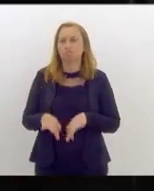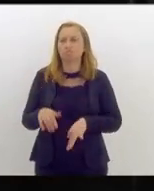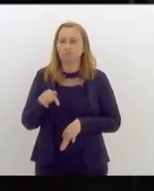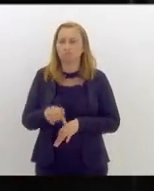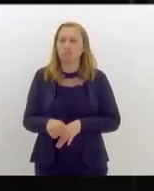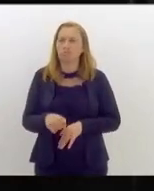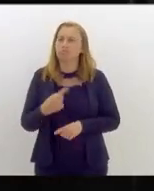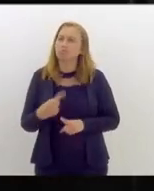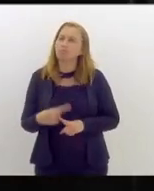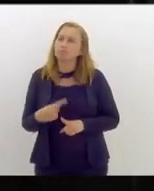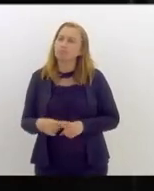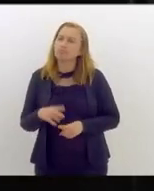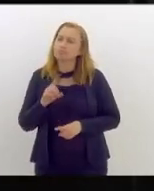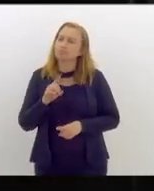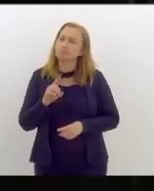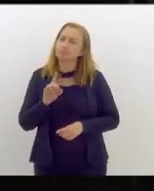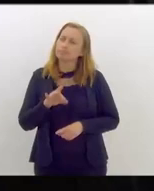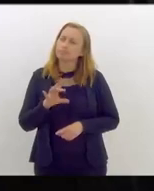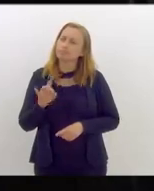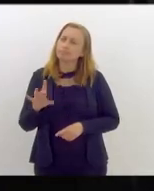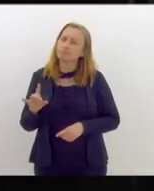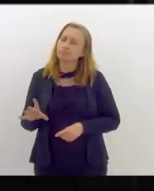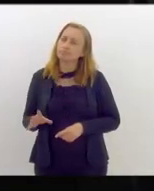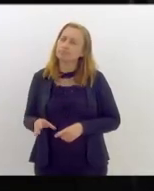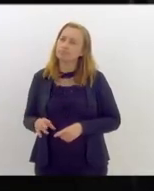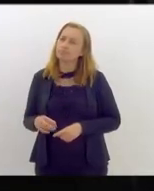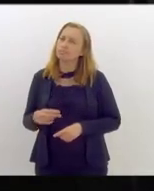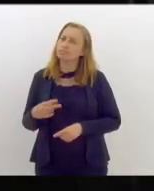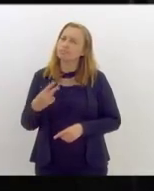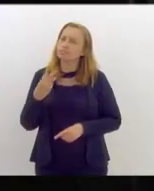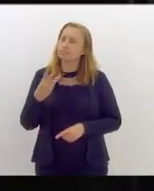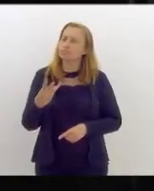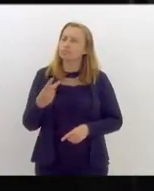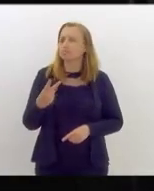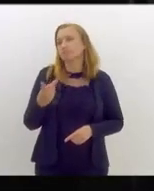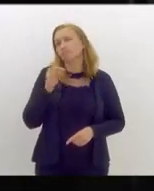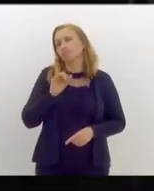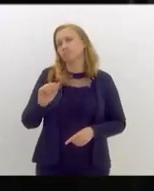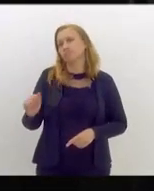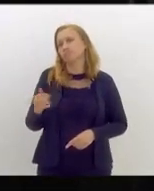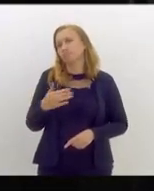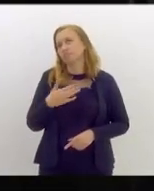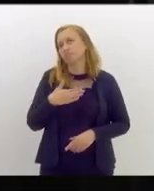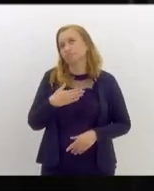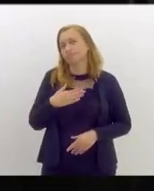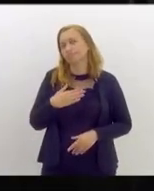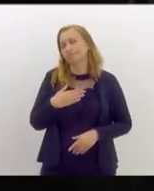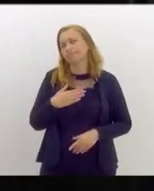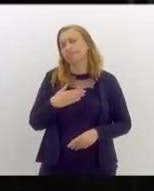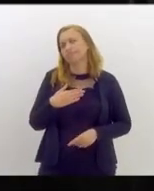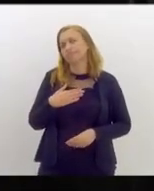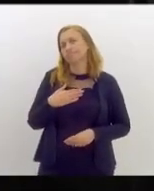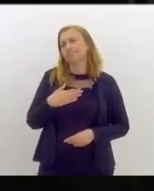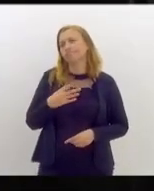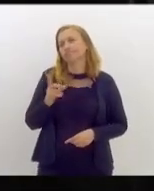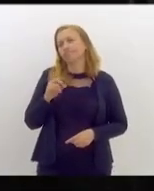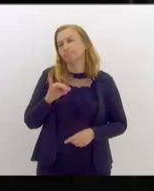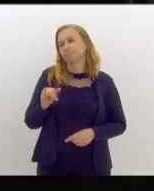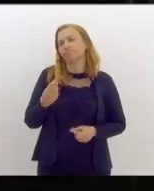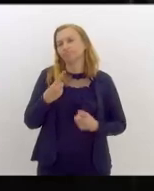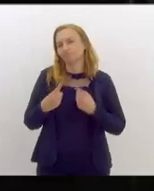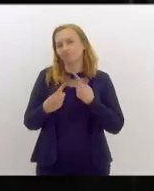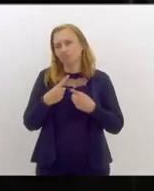É porque cada vez e os próximos dois dias para mim tão sendo dias de muito